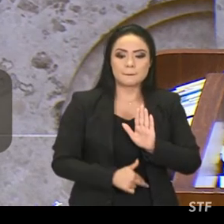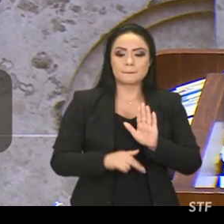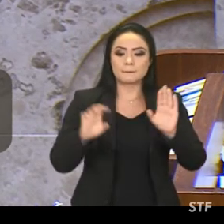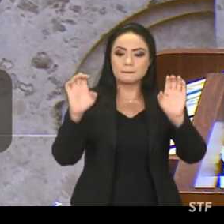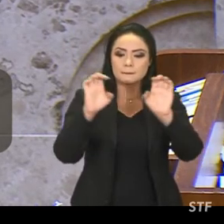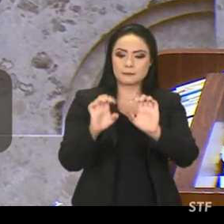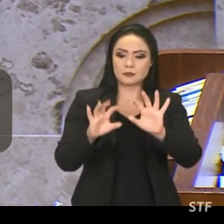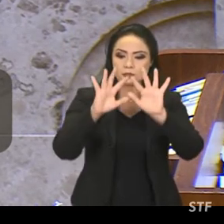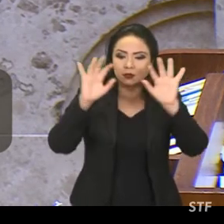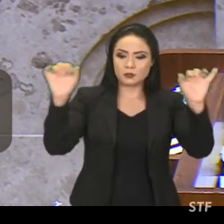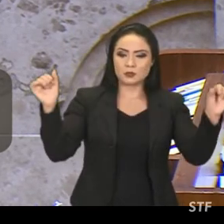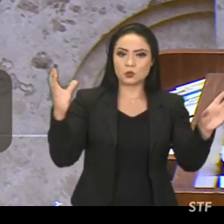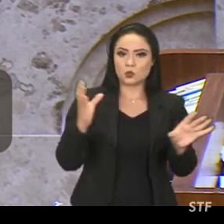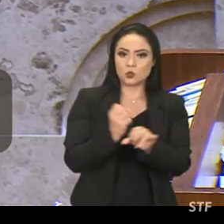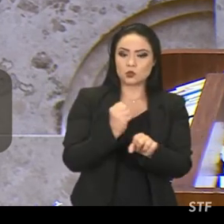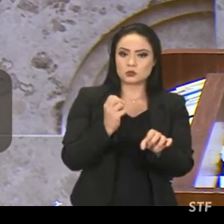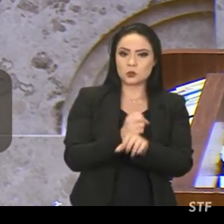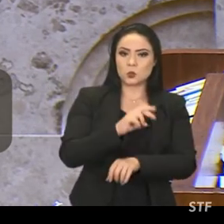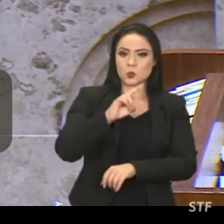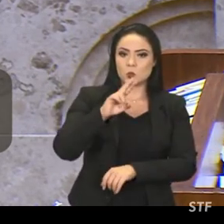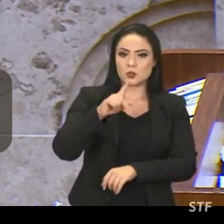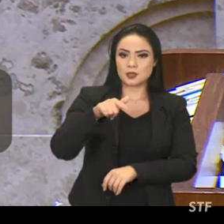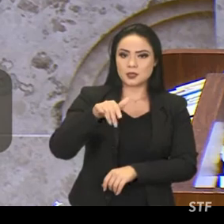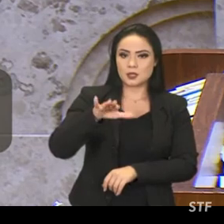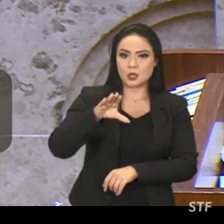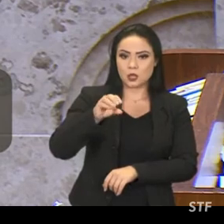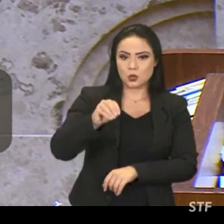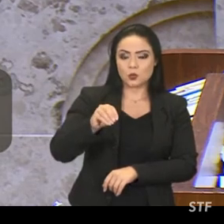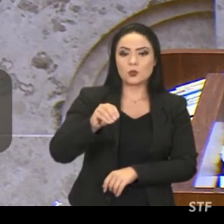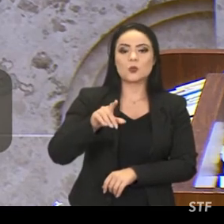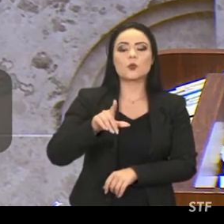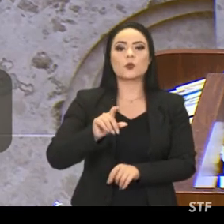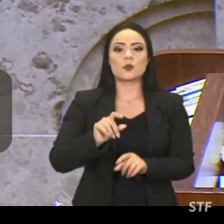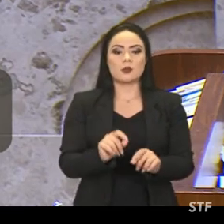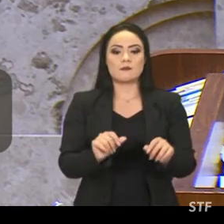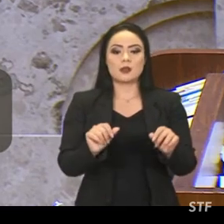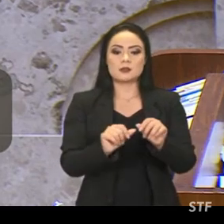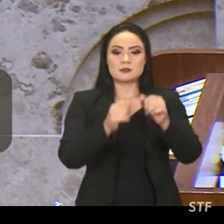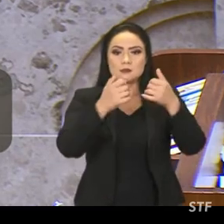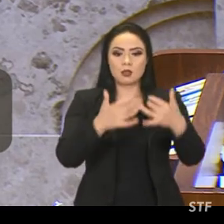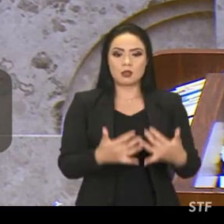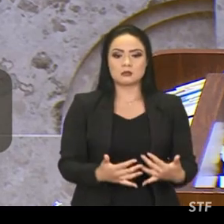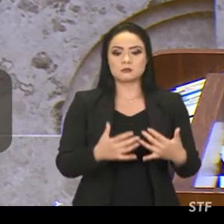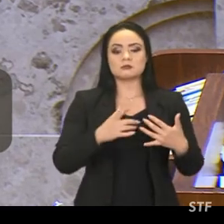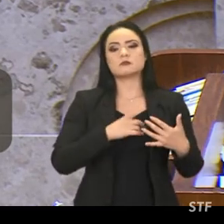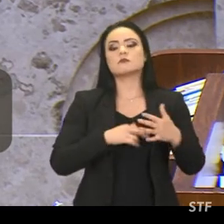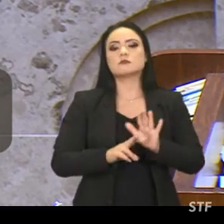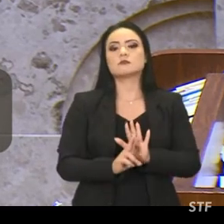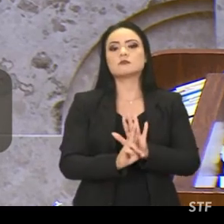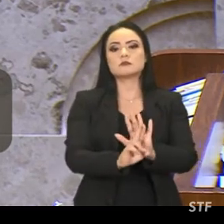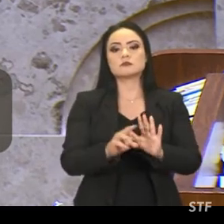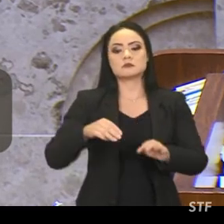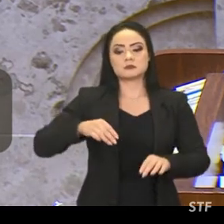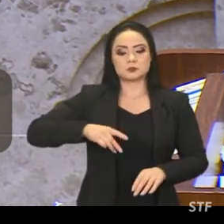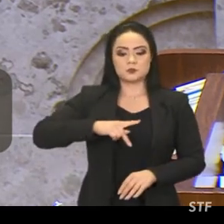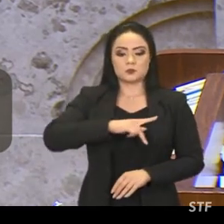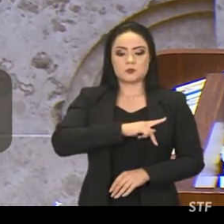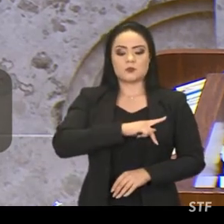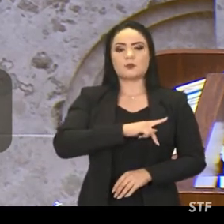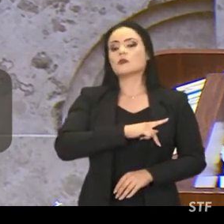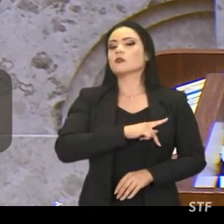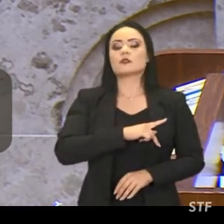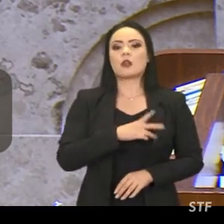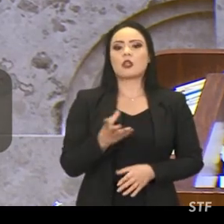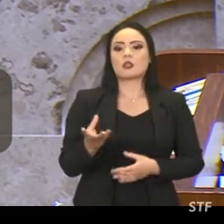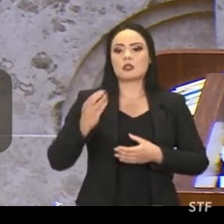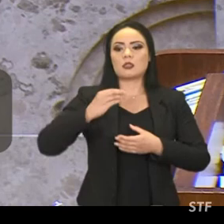do Tribunal de Contas da União, se fazia referência a um representante do Ministério Público